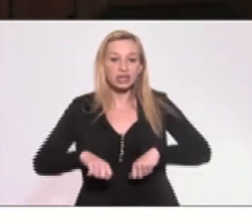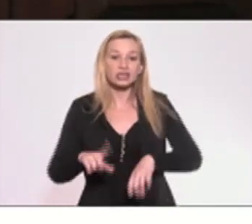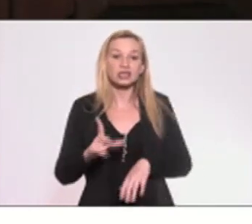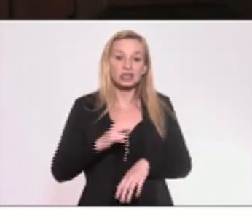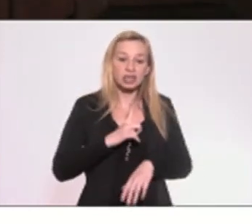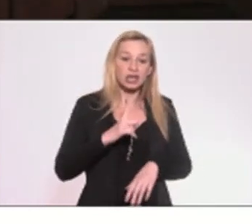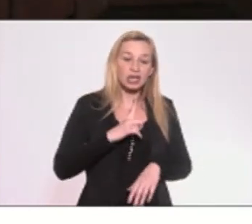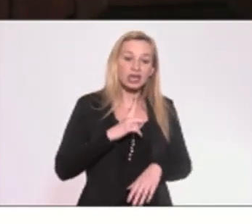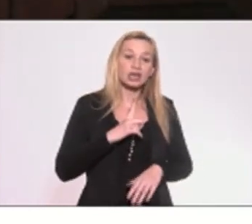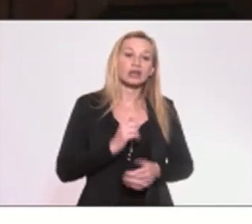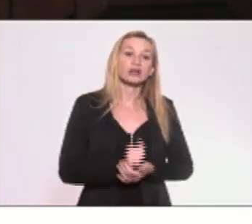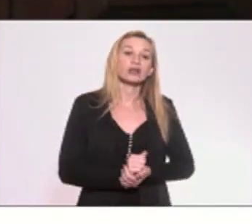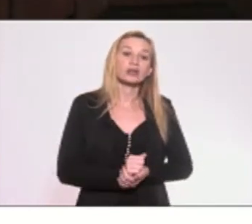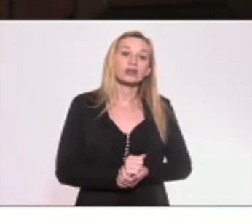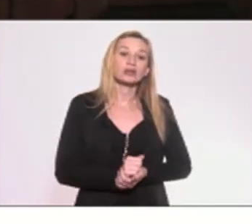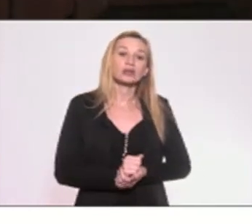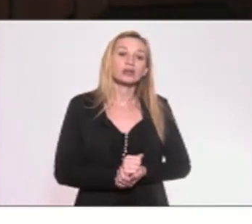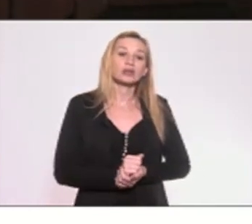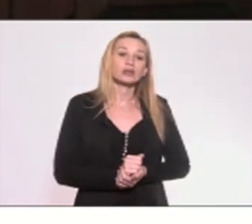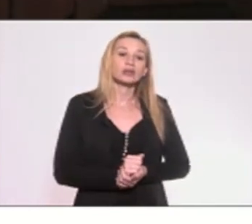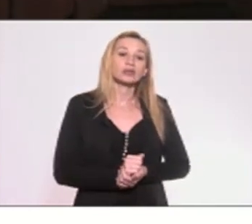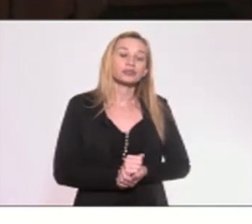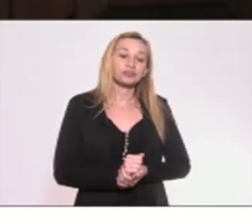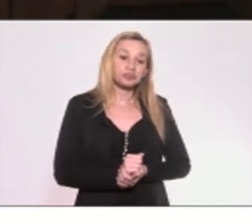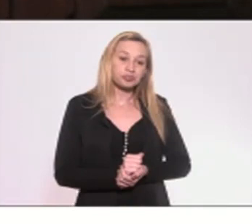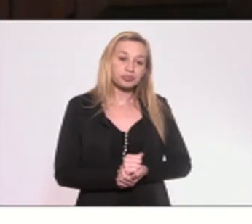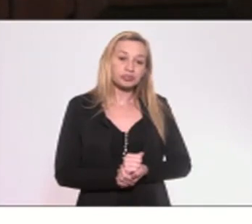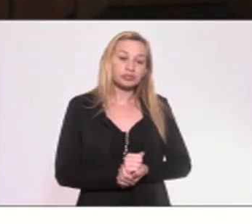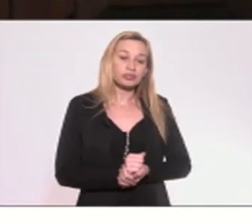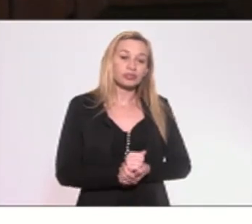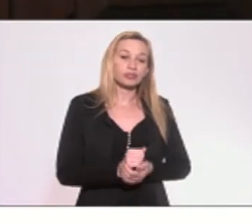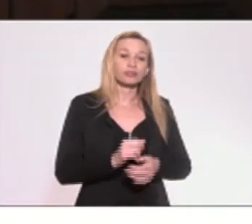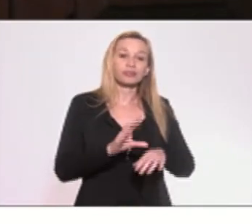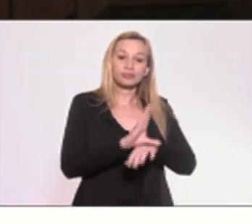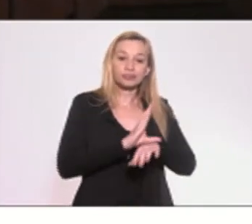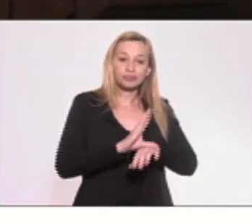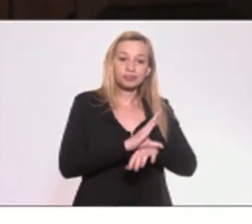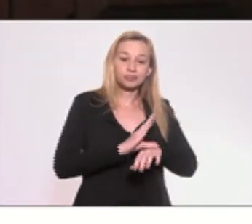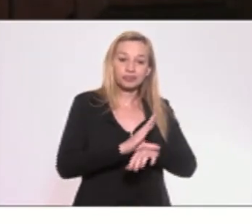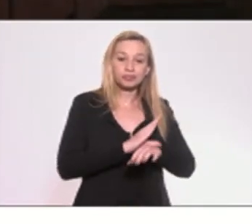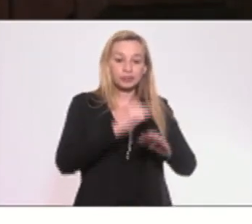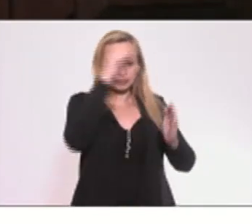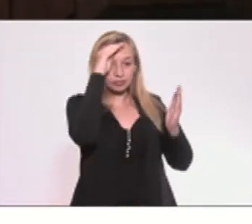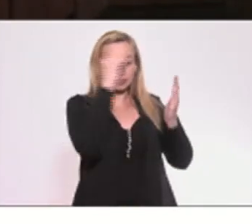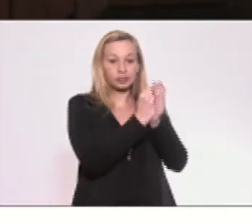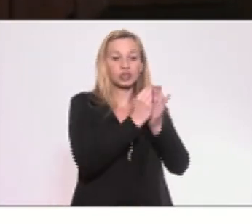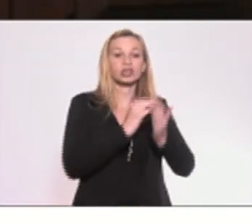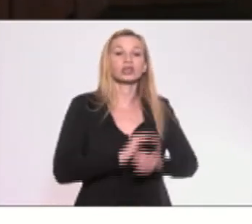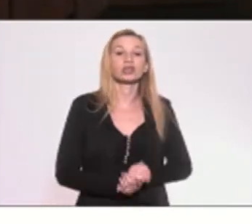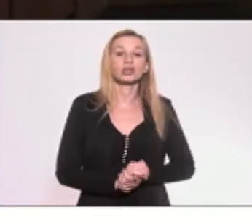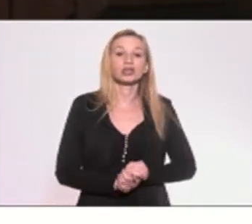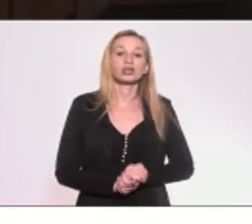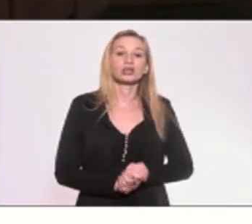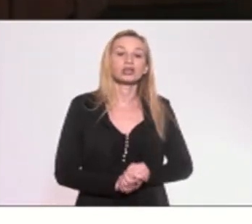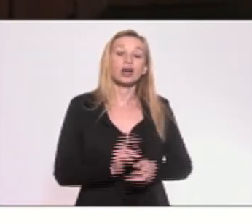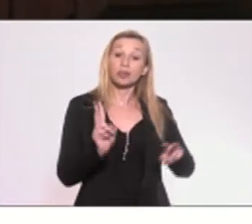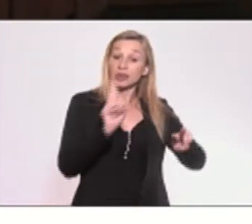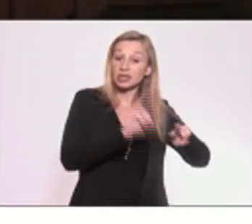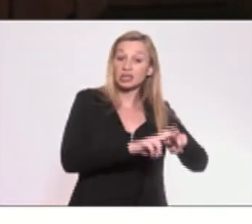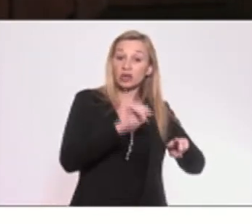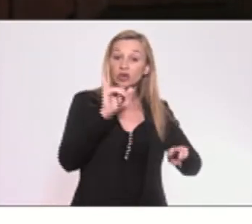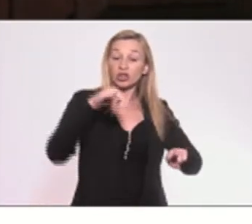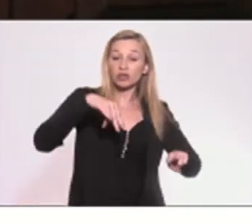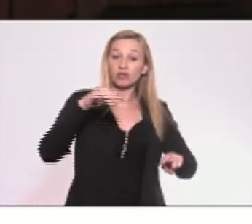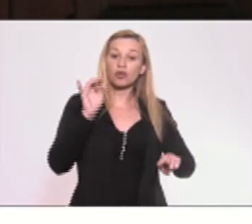restritamente para manter ou revogar as prisões preventivas. A previsão da imunidade formal não faculta a